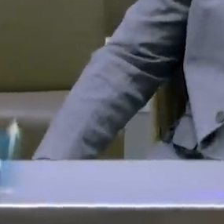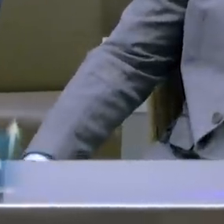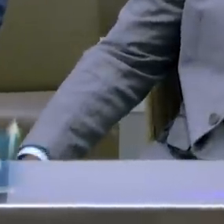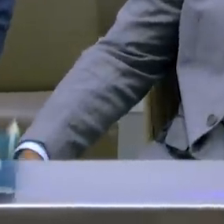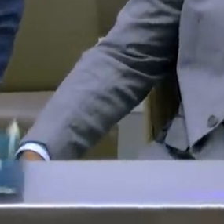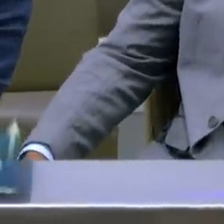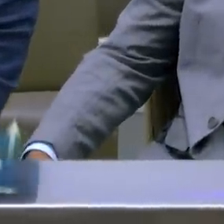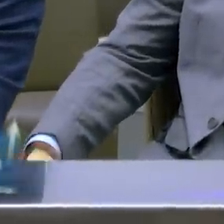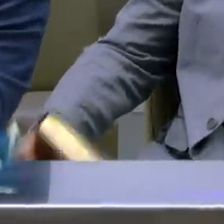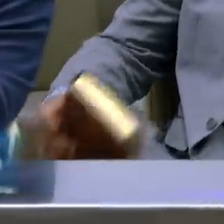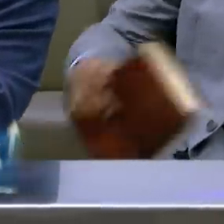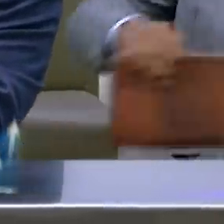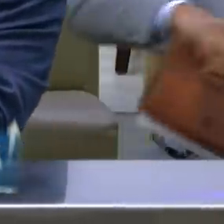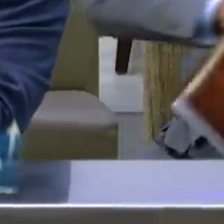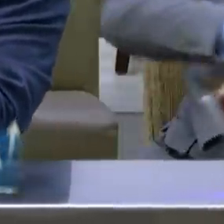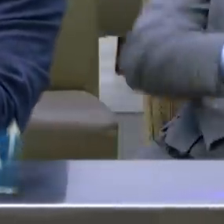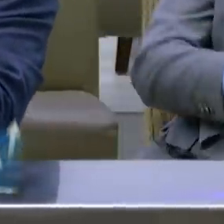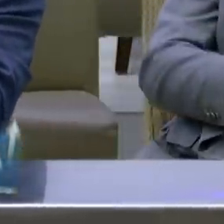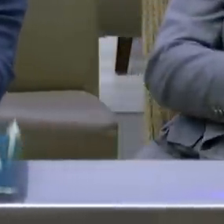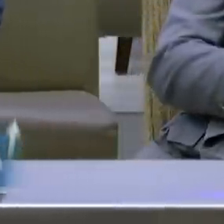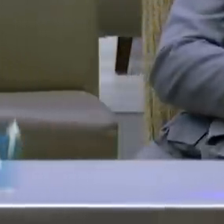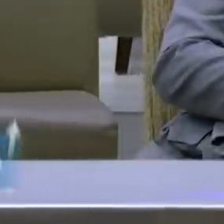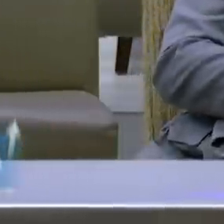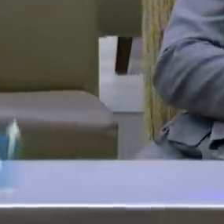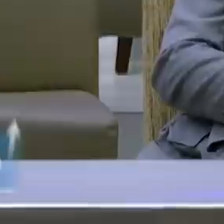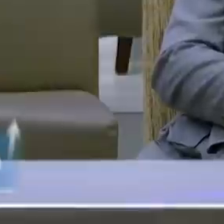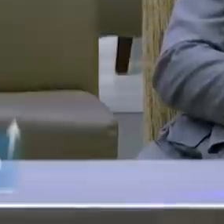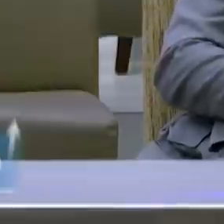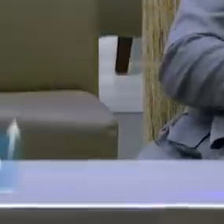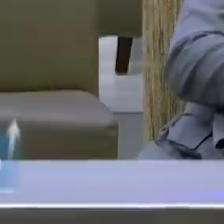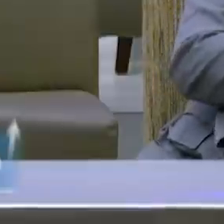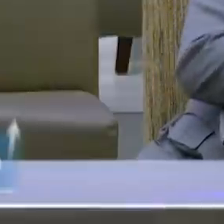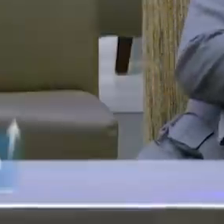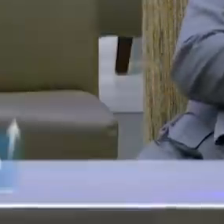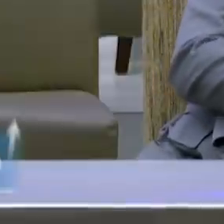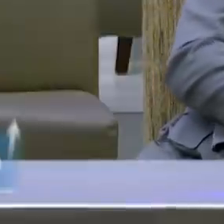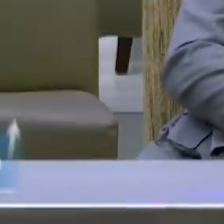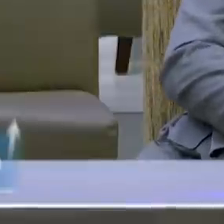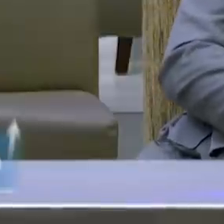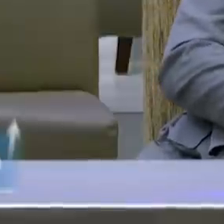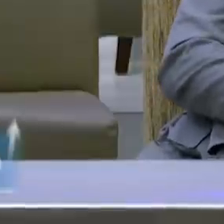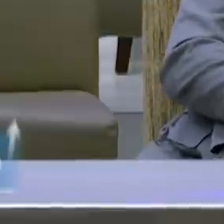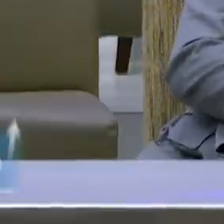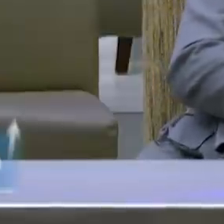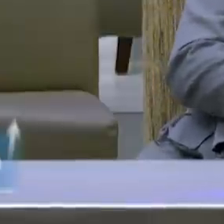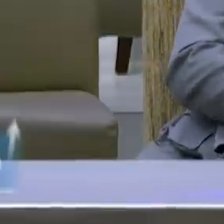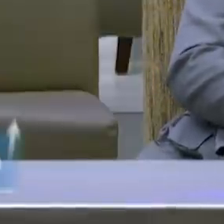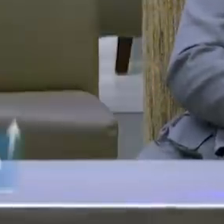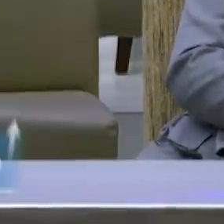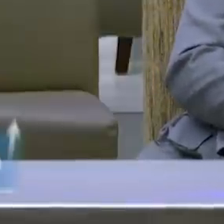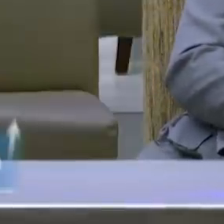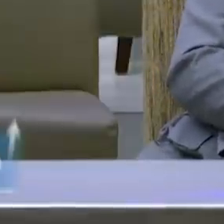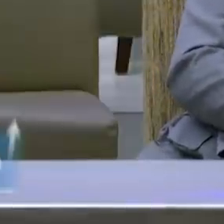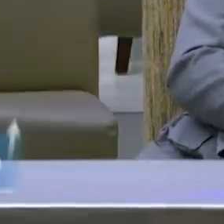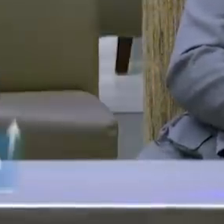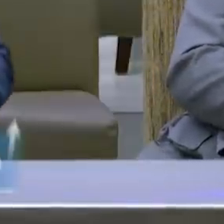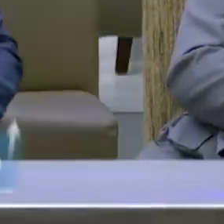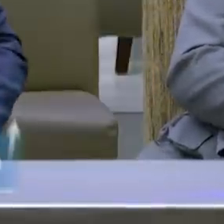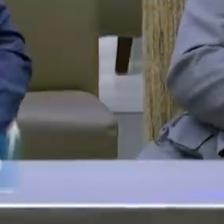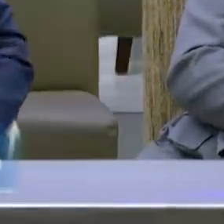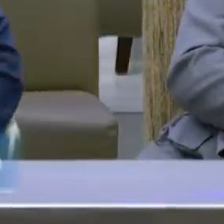participar deste banquete. Eu já recebi muito com os louvores e vou levando comigo